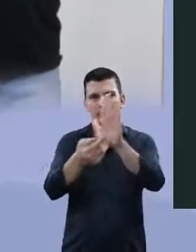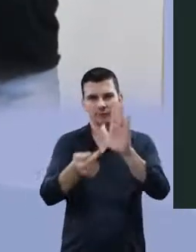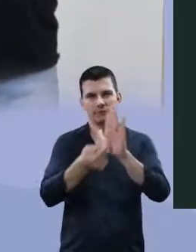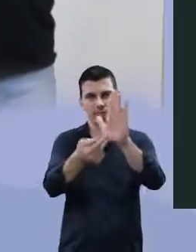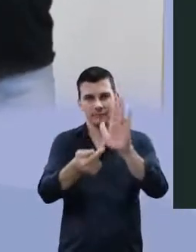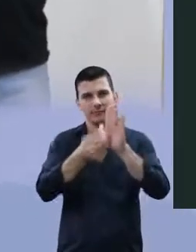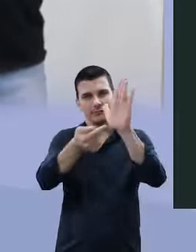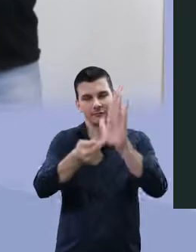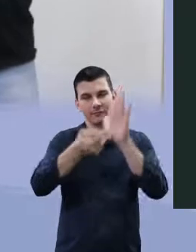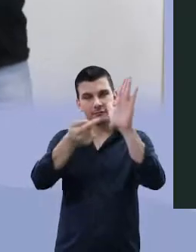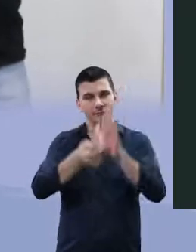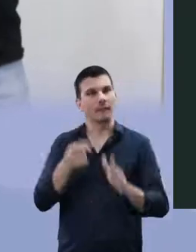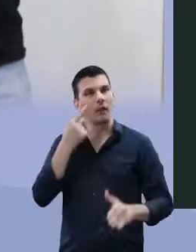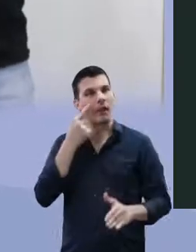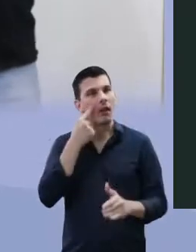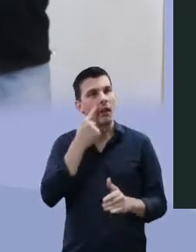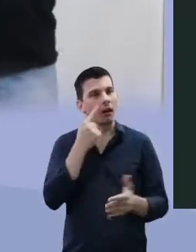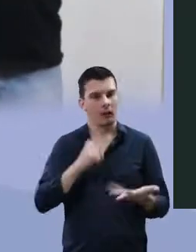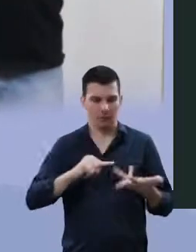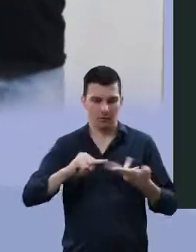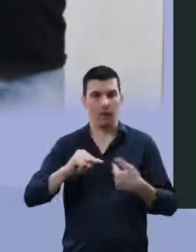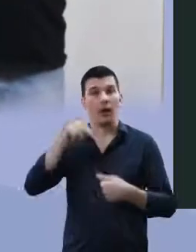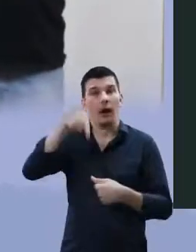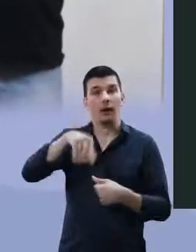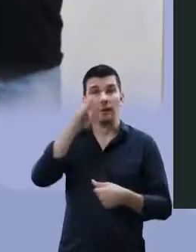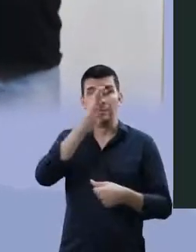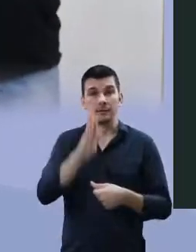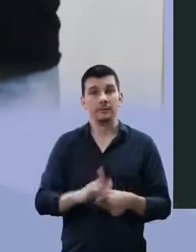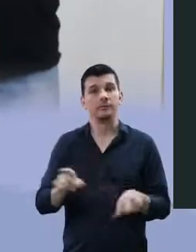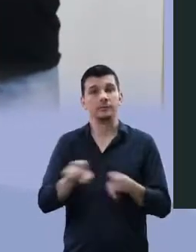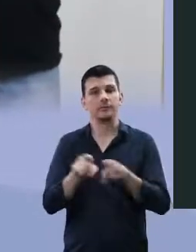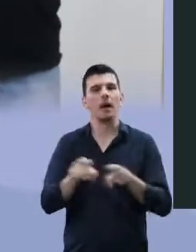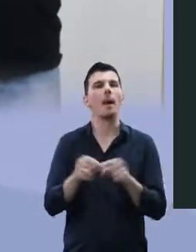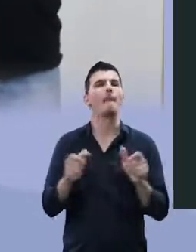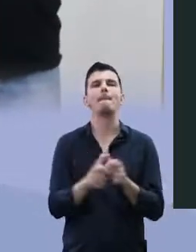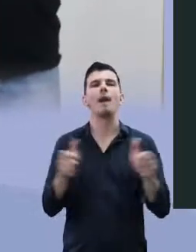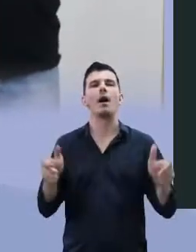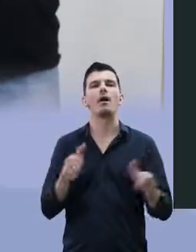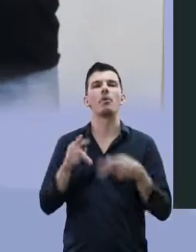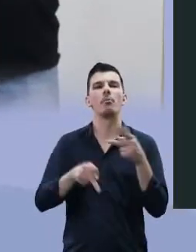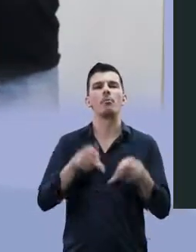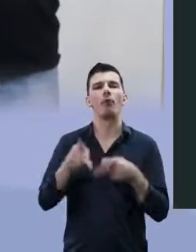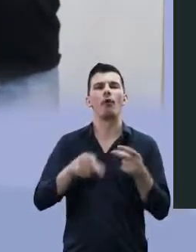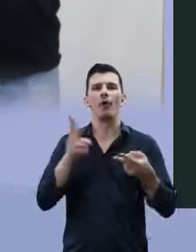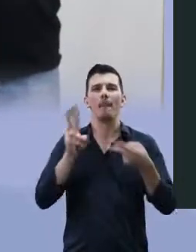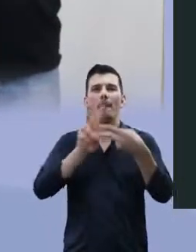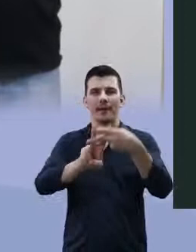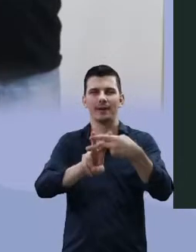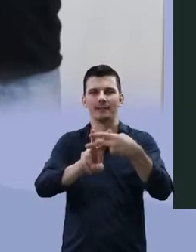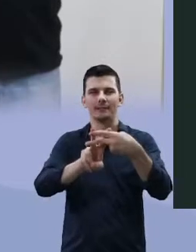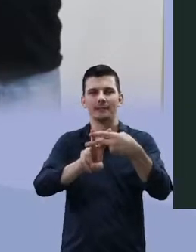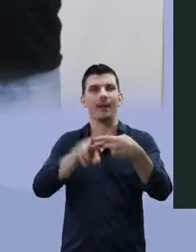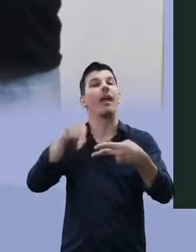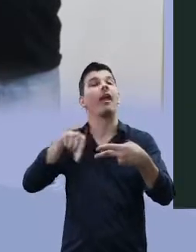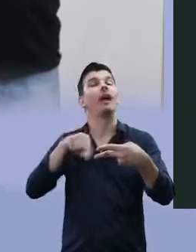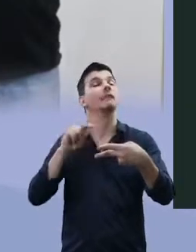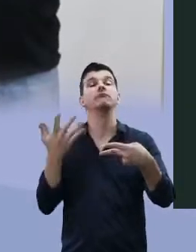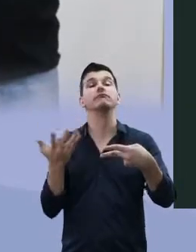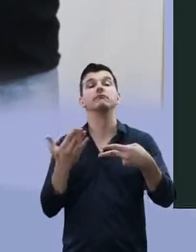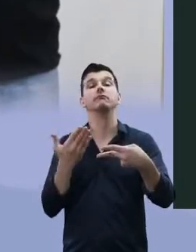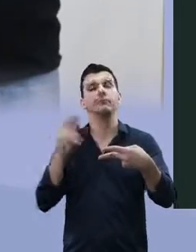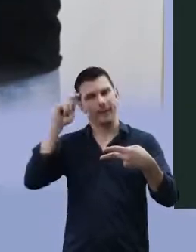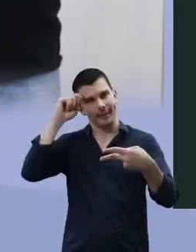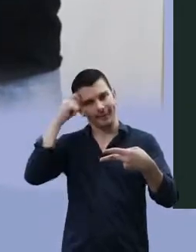visto, né, essas situações no Brasil. A grande maioria da população carcerária